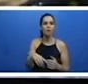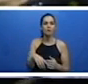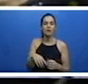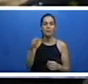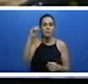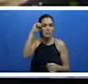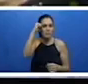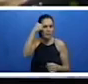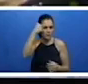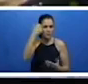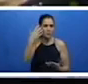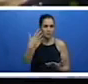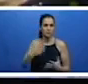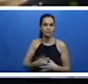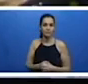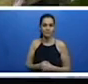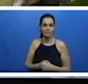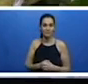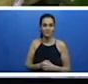totalmente negra.